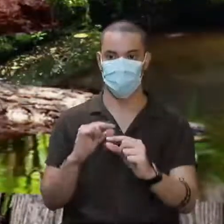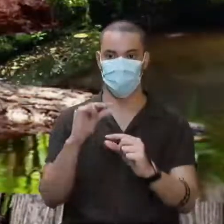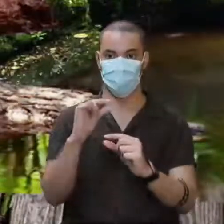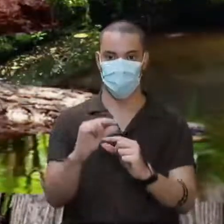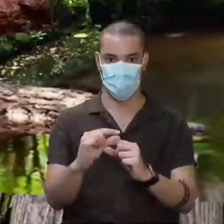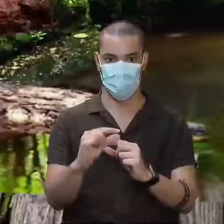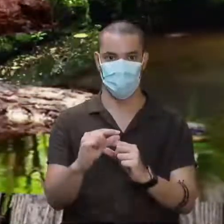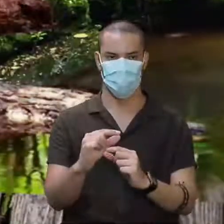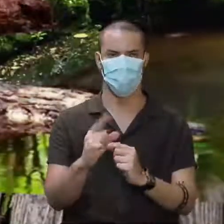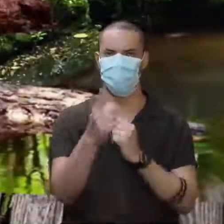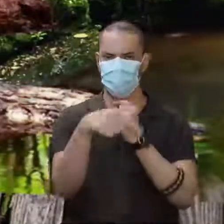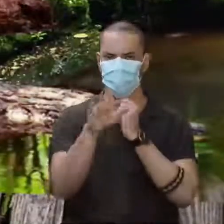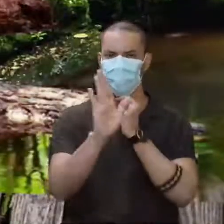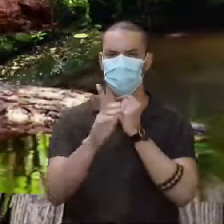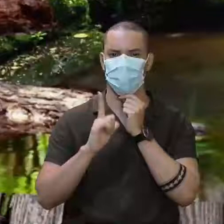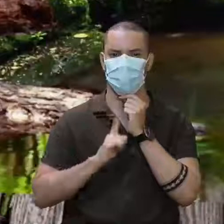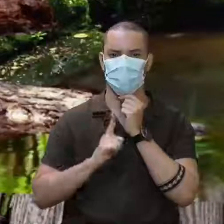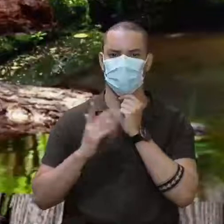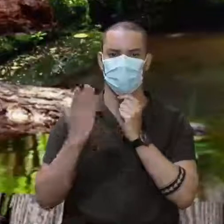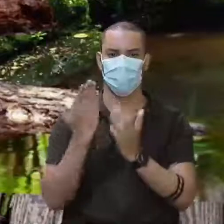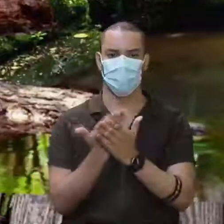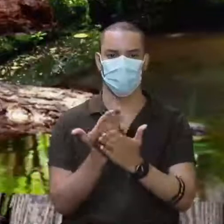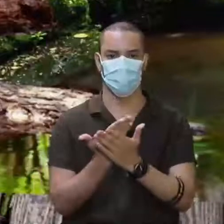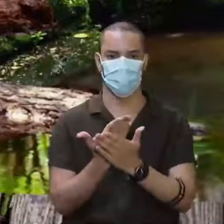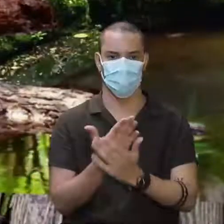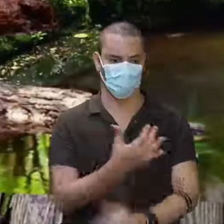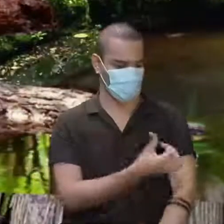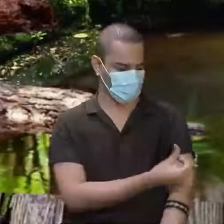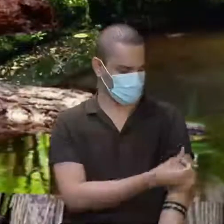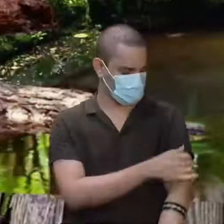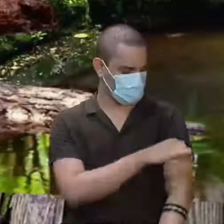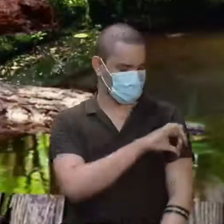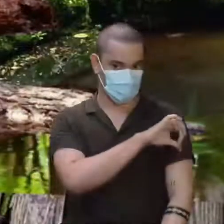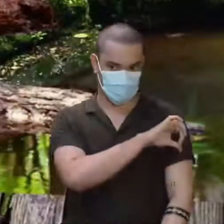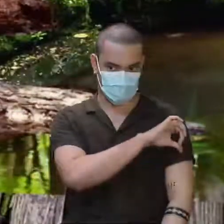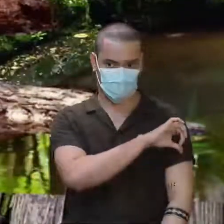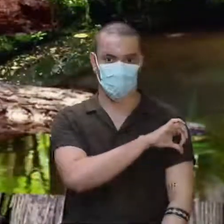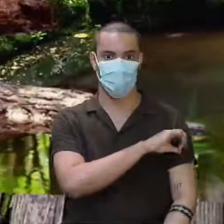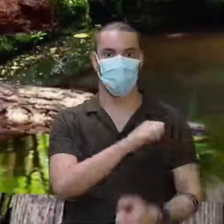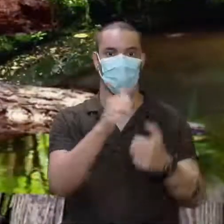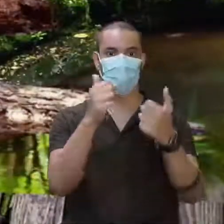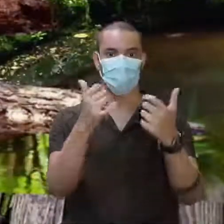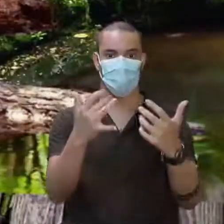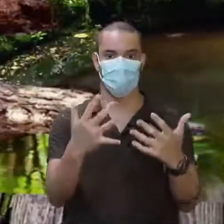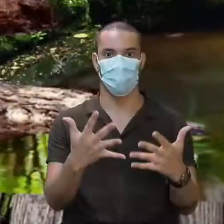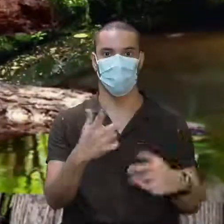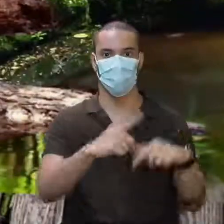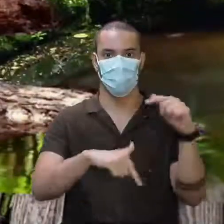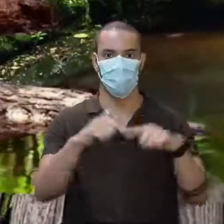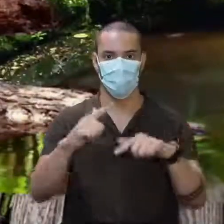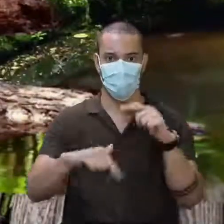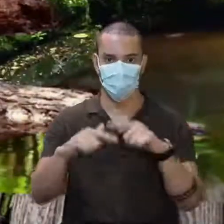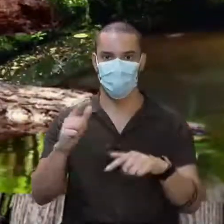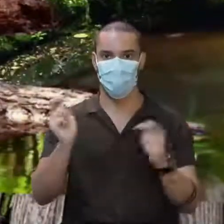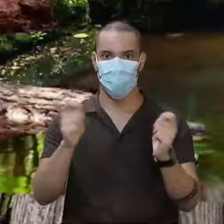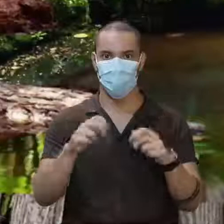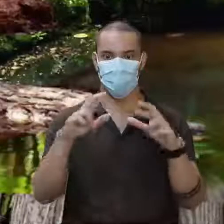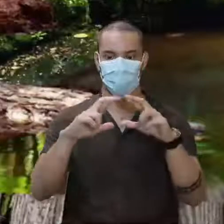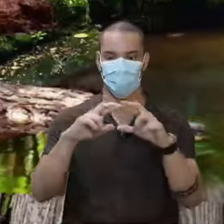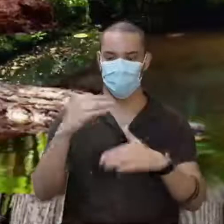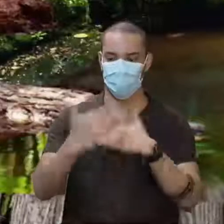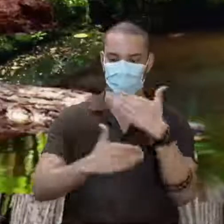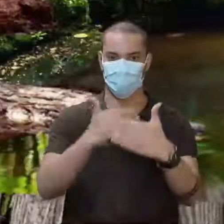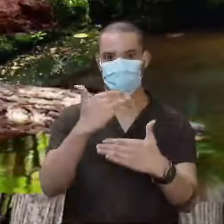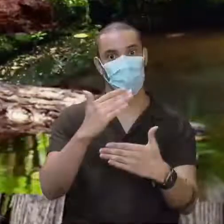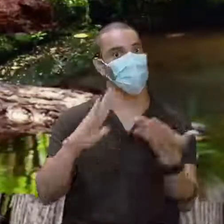Você já teve aulas aí no fundamental, né? Onde a gente falou dos recursos renováveis, lembram? Dos